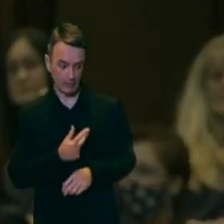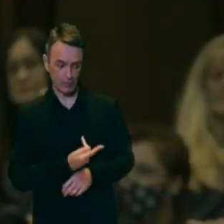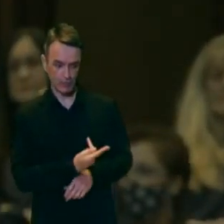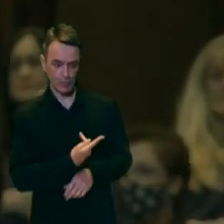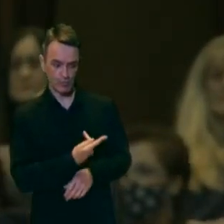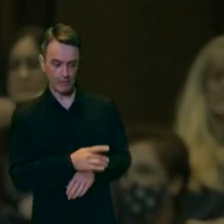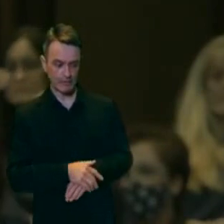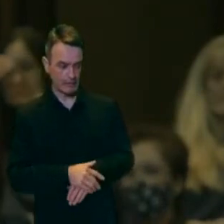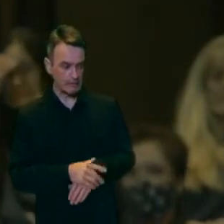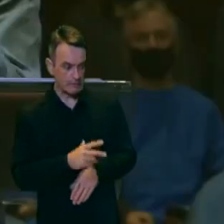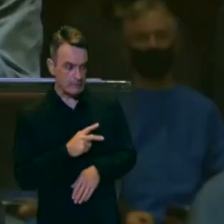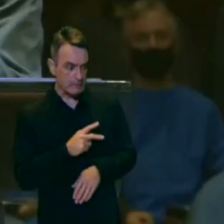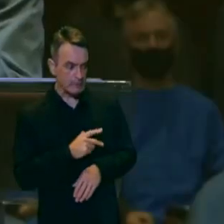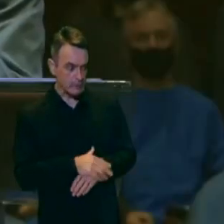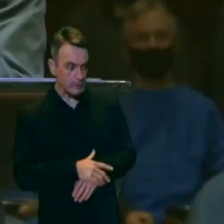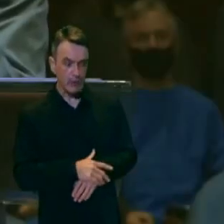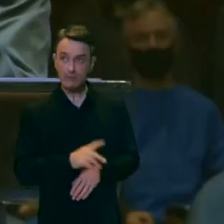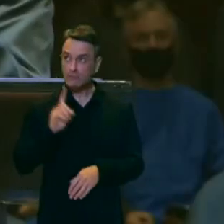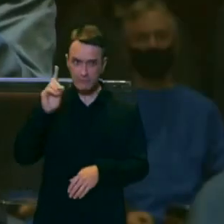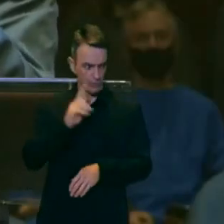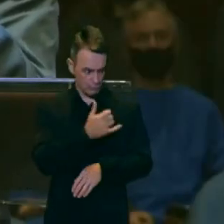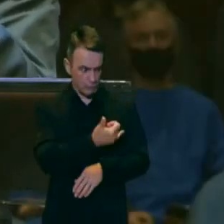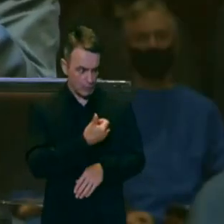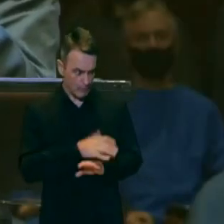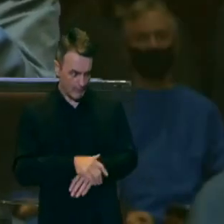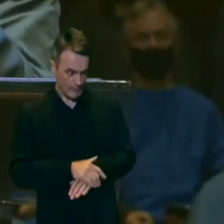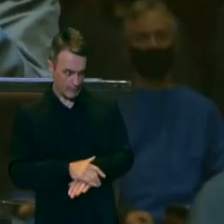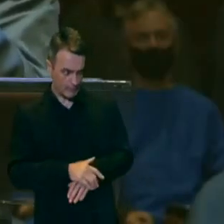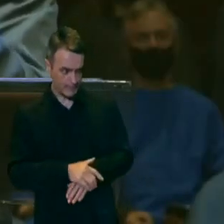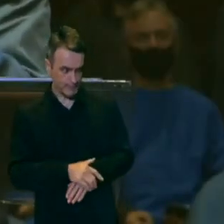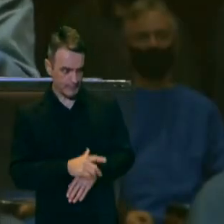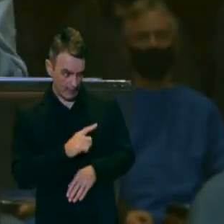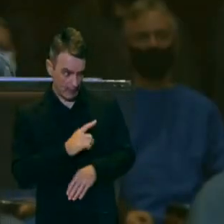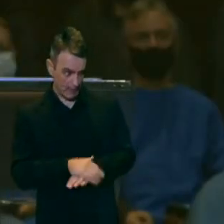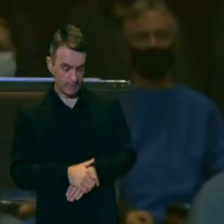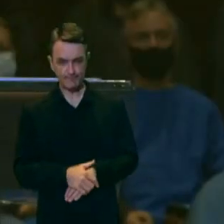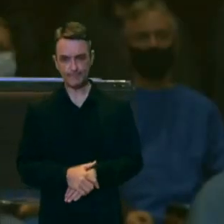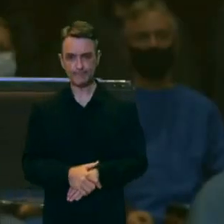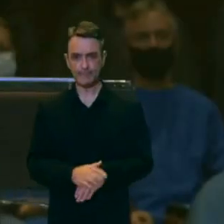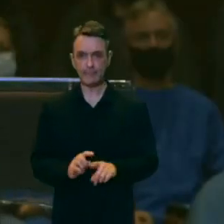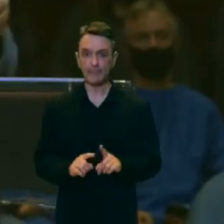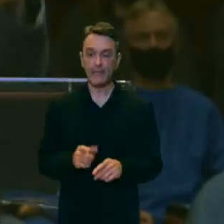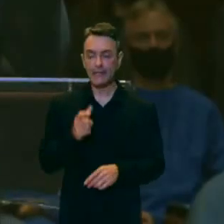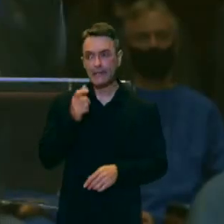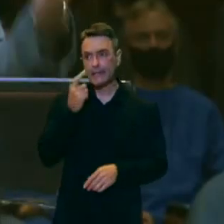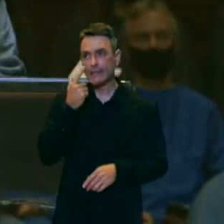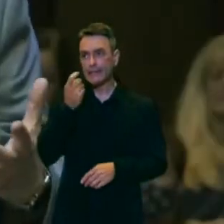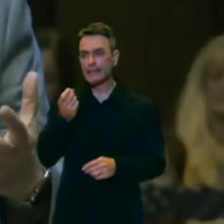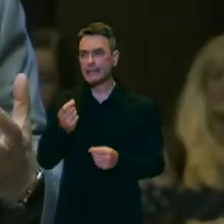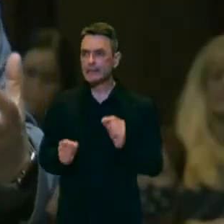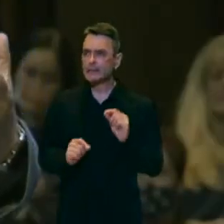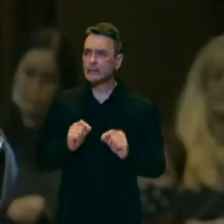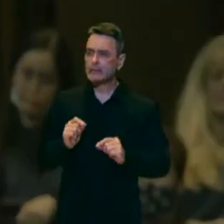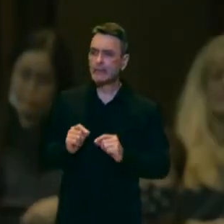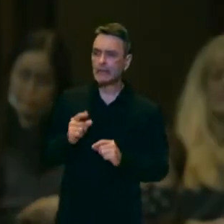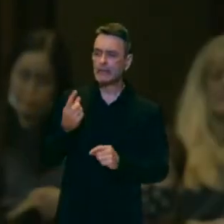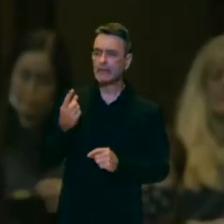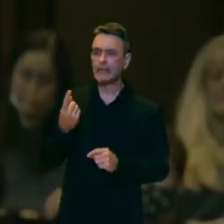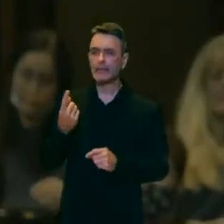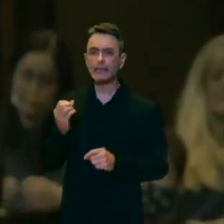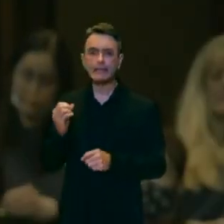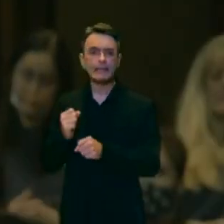tem alguma palavra de Deus para mim? Mas o interessante é que ao longo de 10